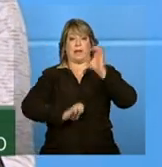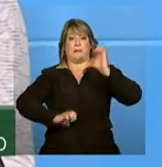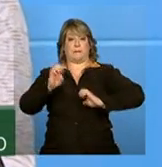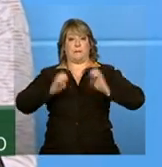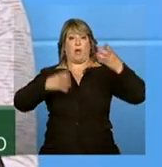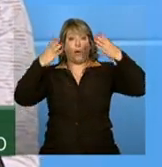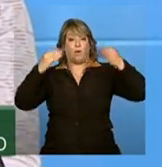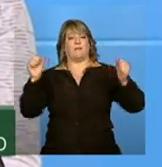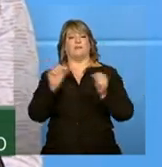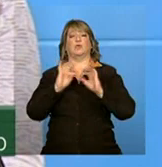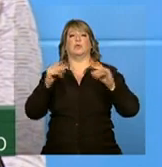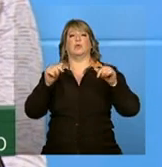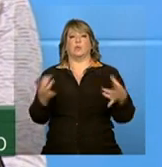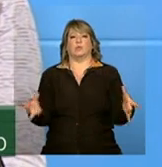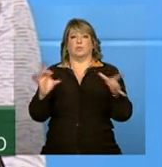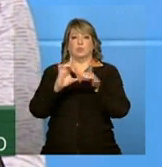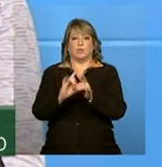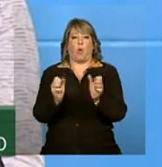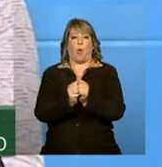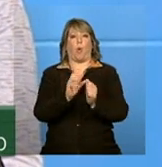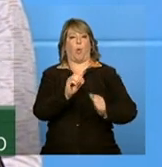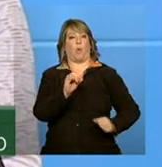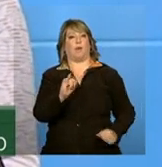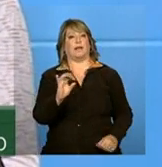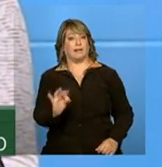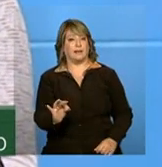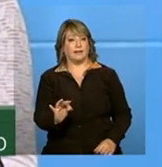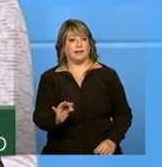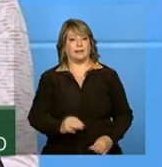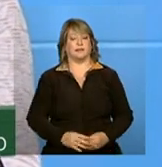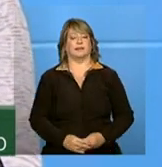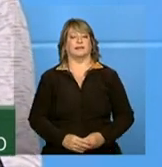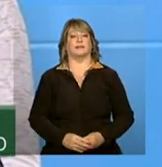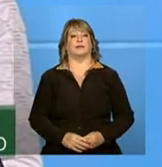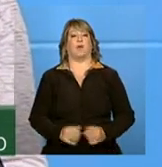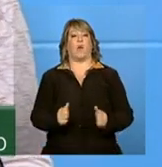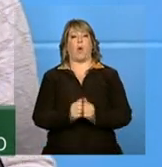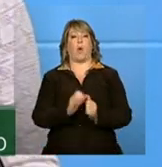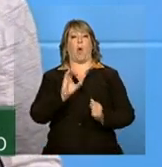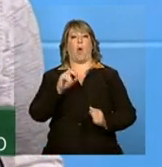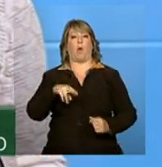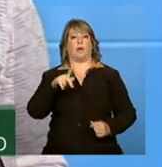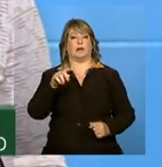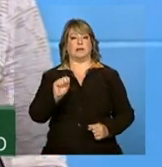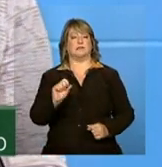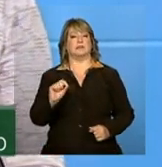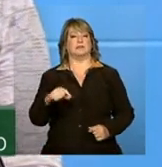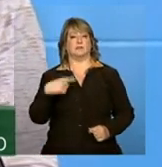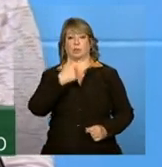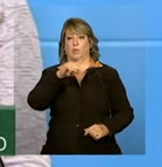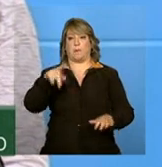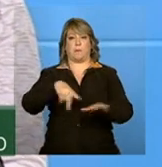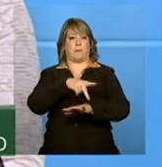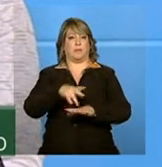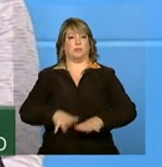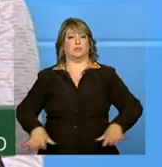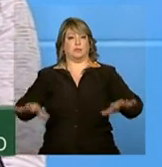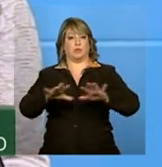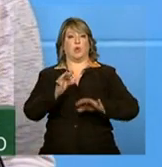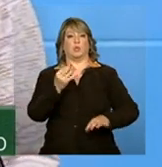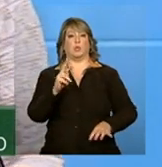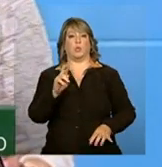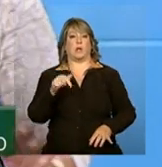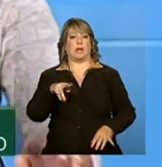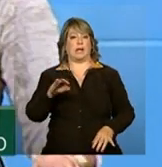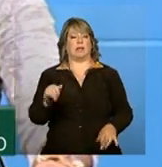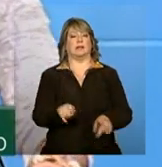tudo isso em cooperação conjunta com a OIT, com as ONGs internacionais da Turquia também e com